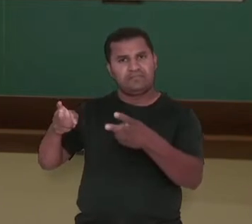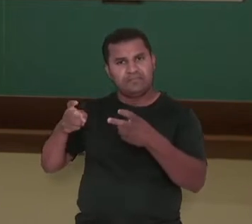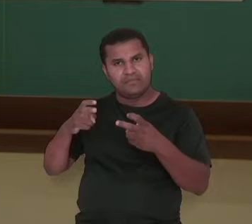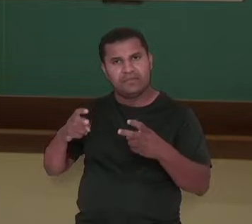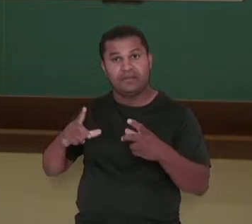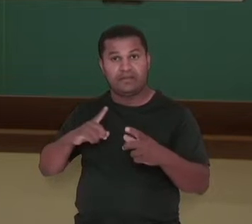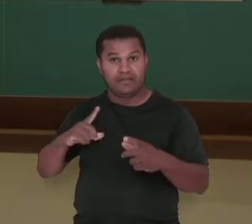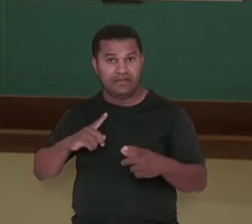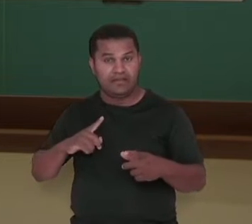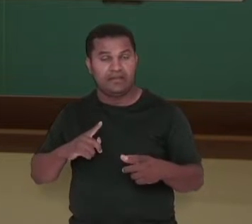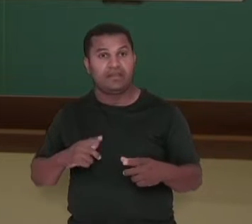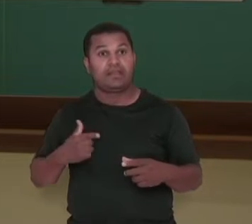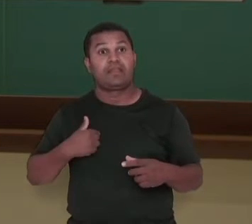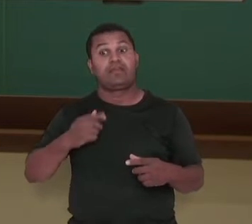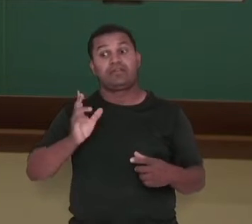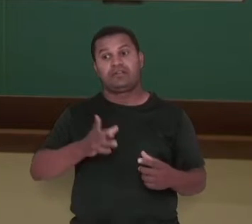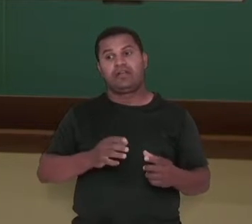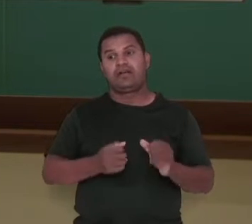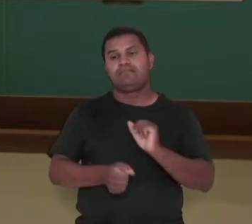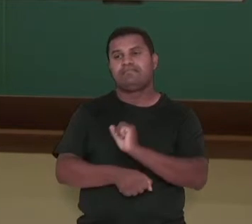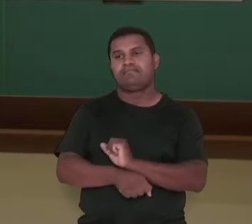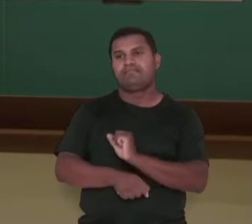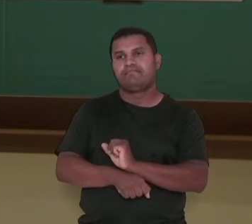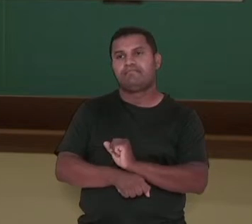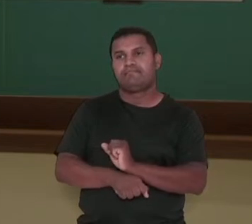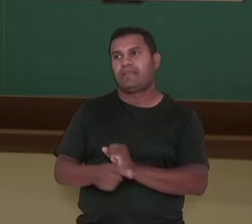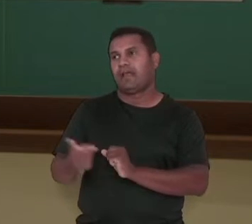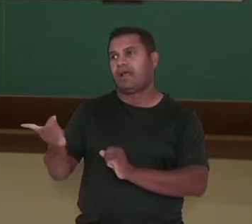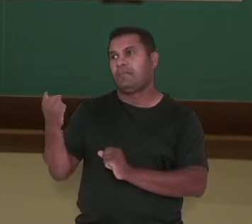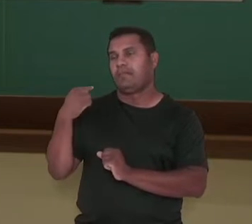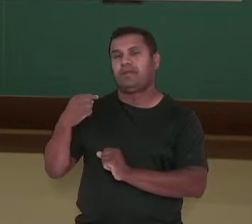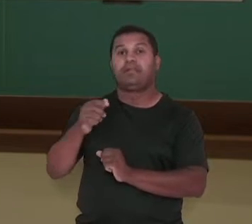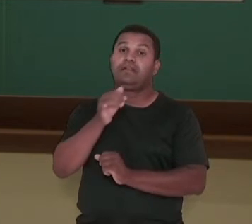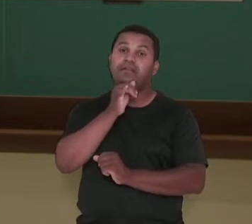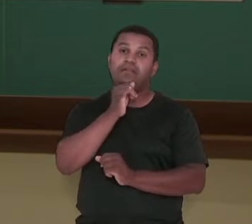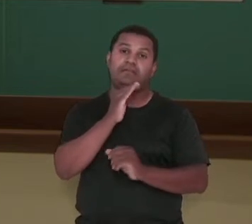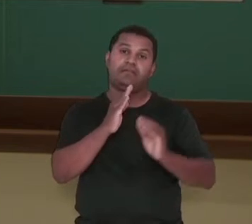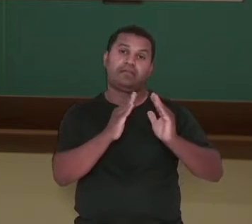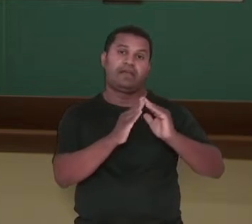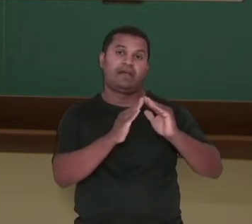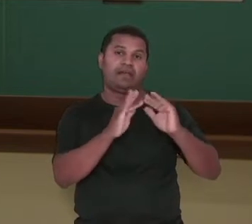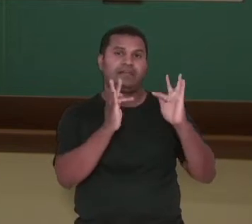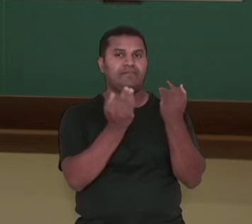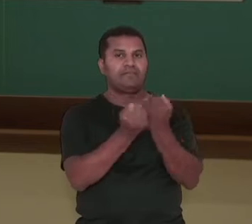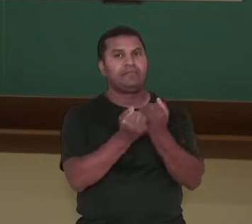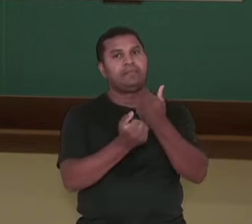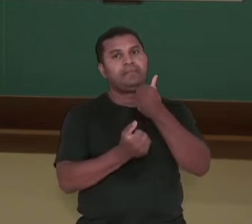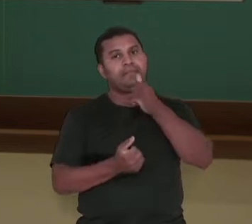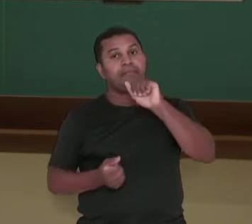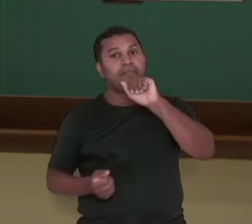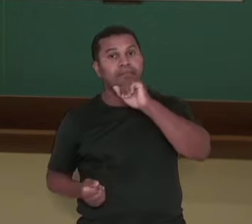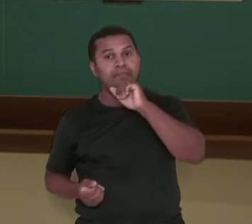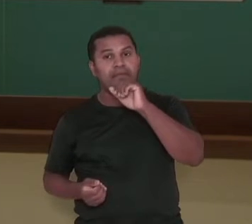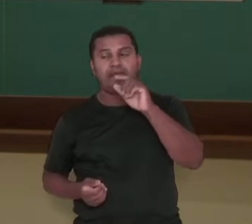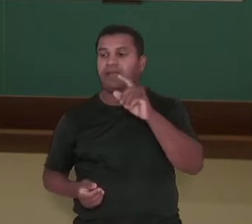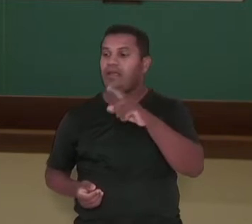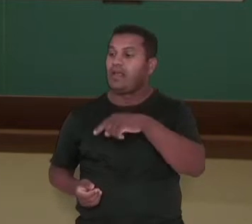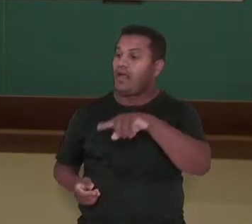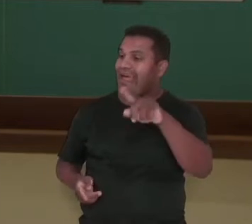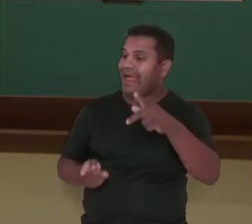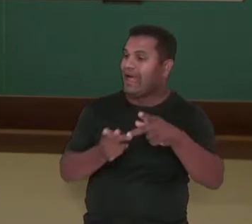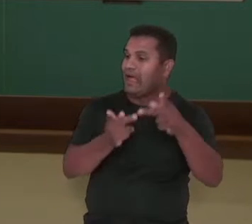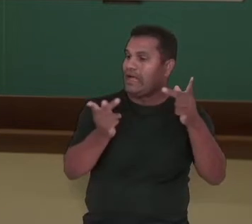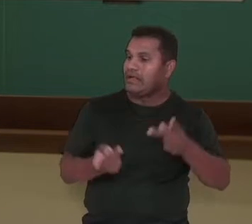fazer alguma coisa. Não está esperando sua mãe te mandar lavar a louça, você está vendo a louça ali. Então, você vai ser proativo